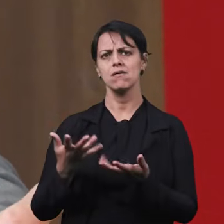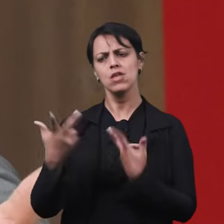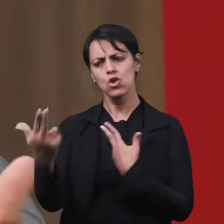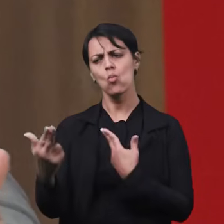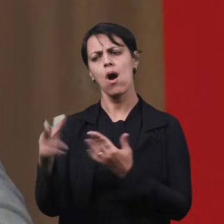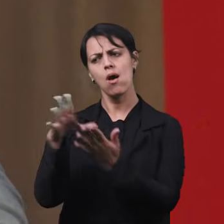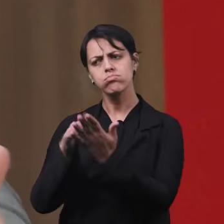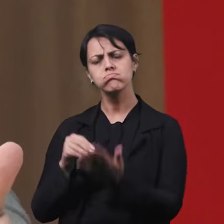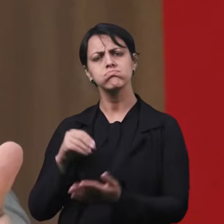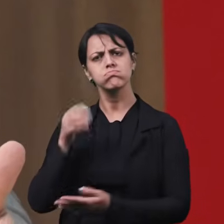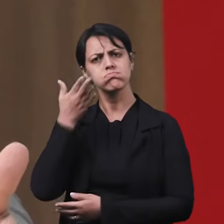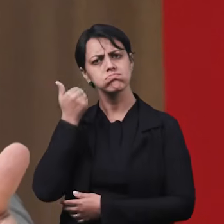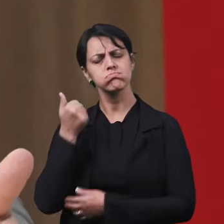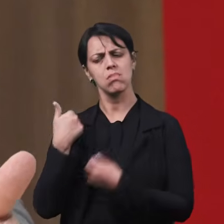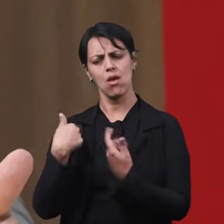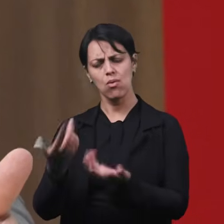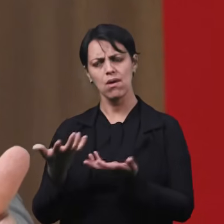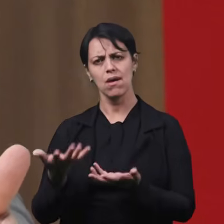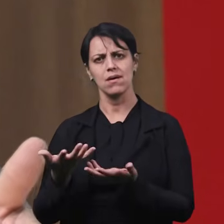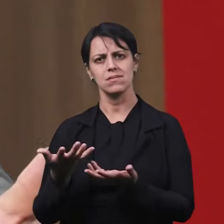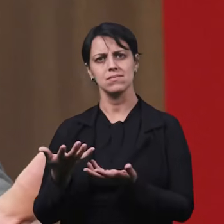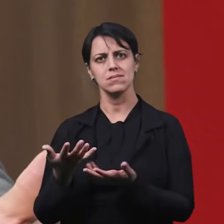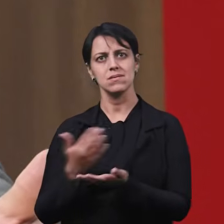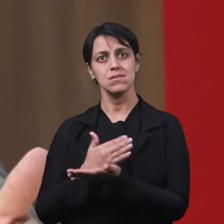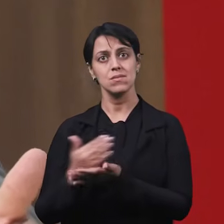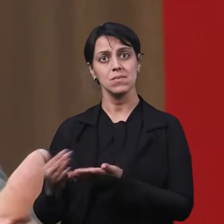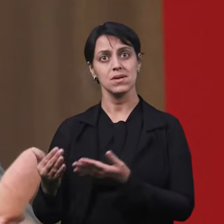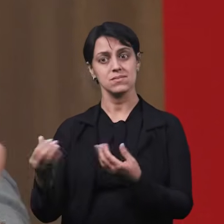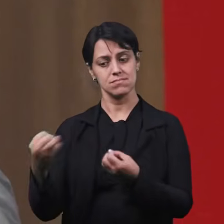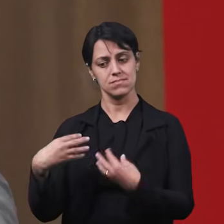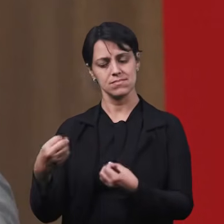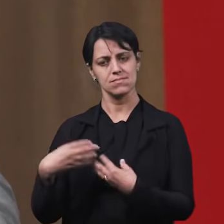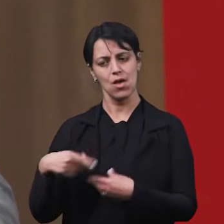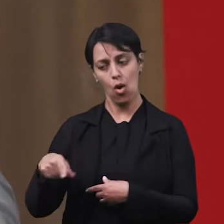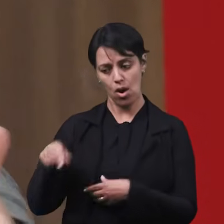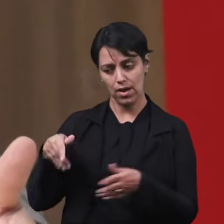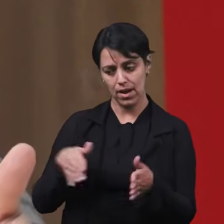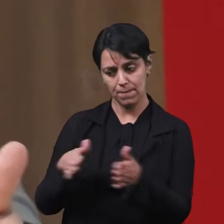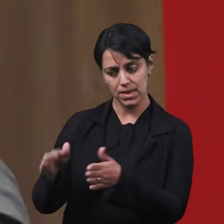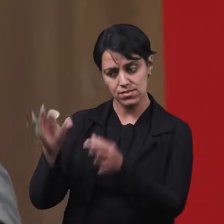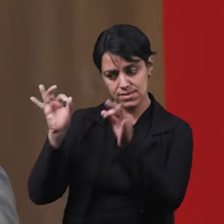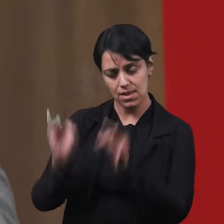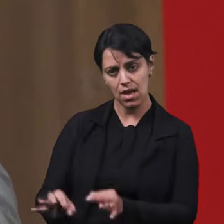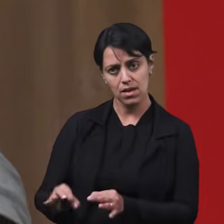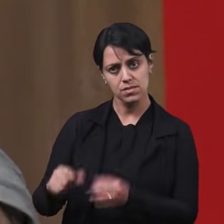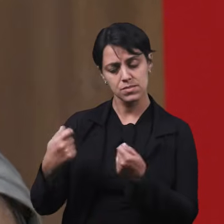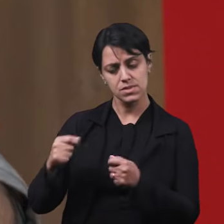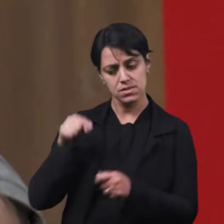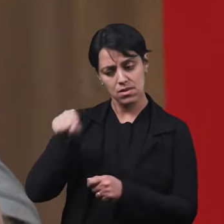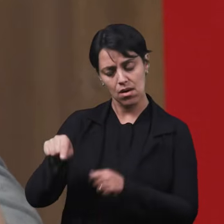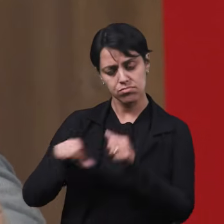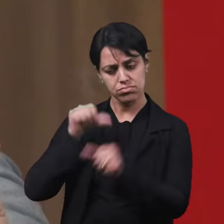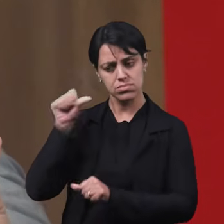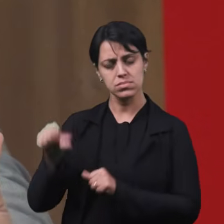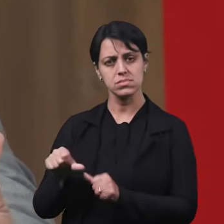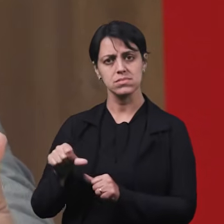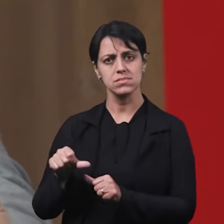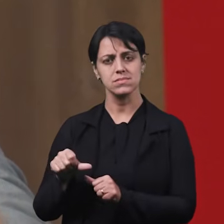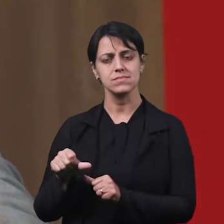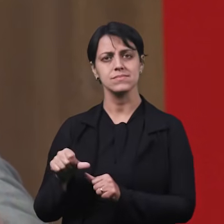assim. Então, na medida que eu fui ensinado um caminho, não, o caminho certo é esse, muda para cá. Então, a